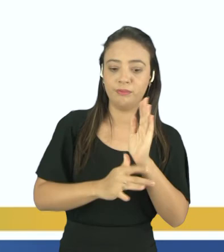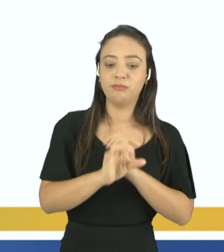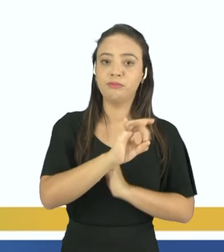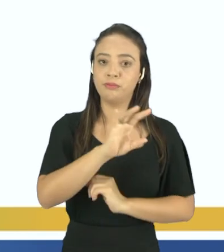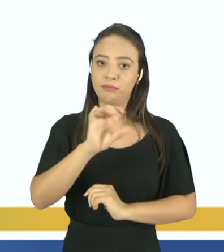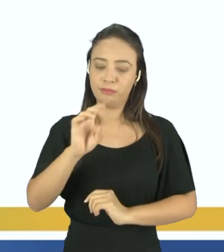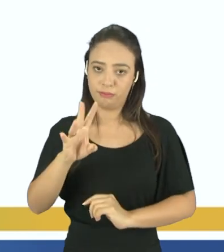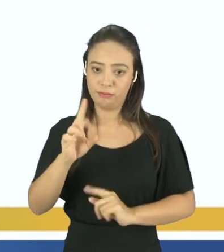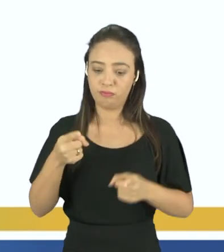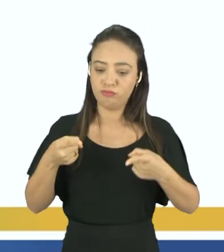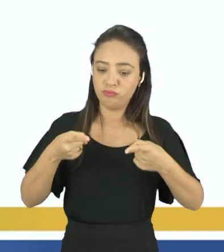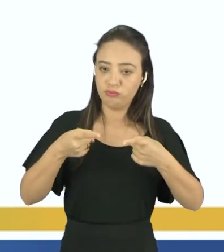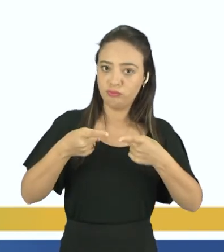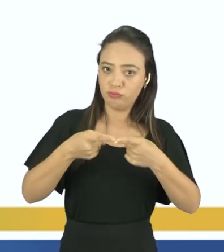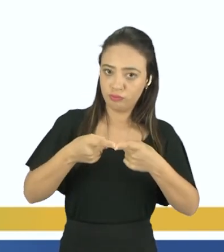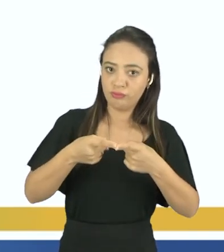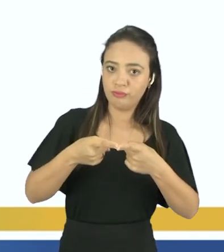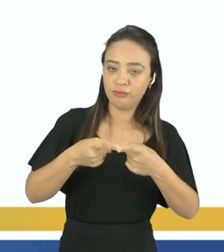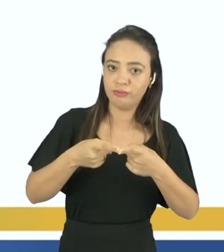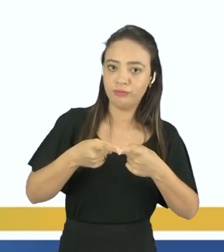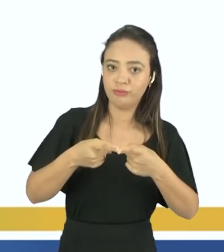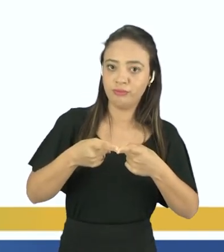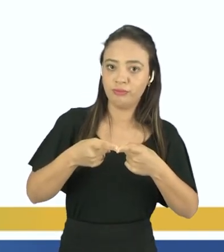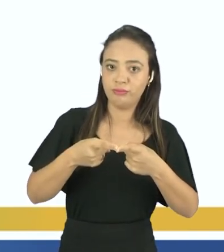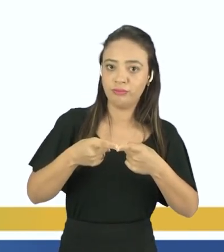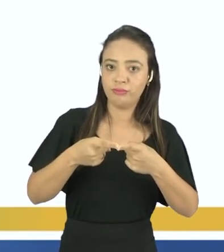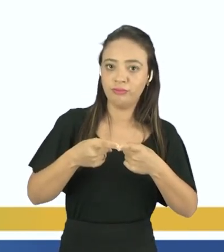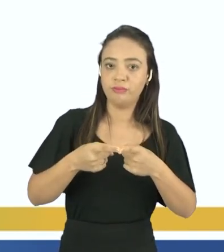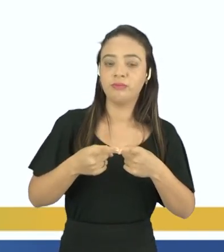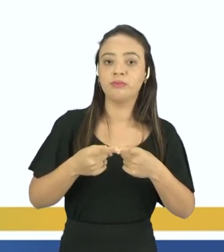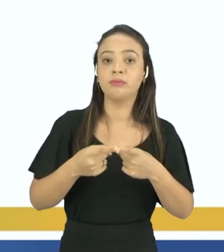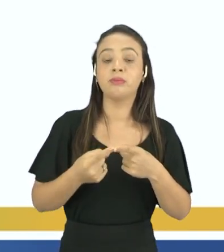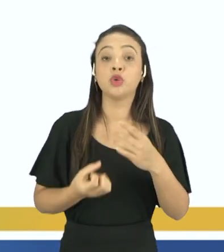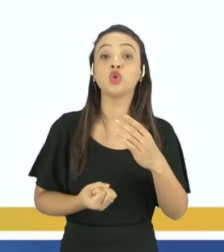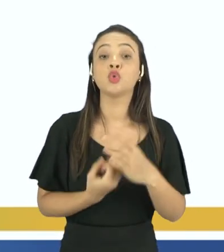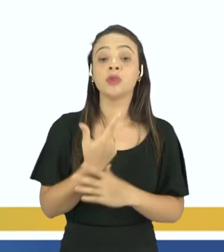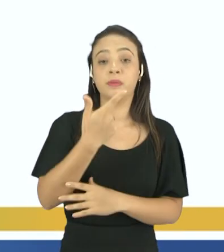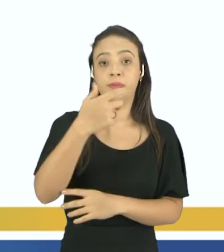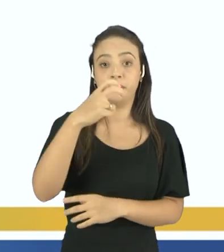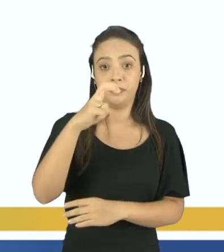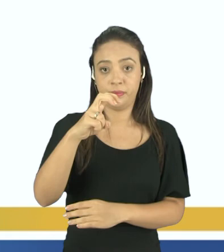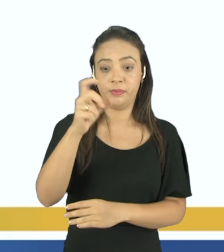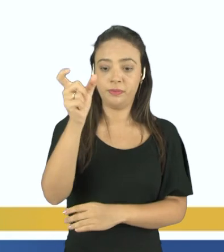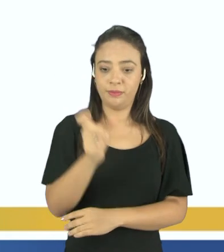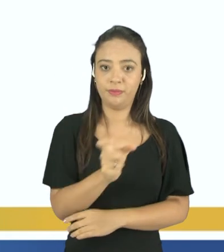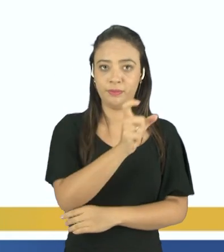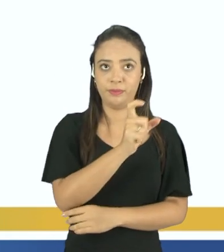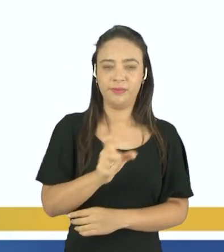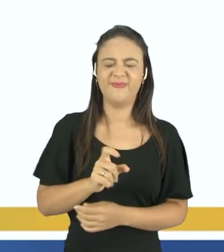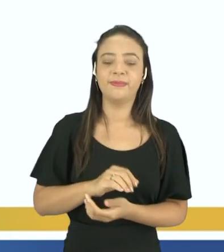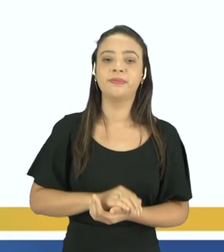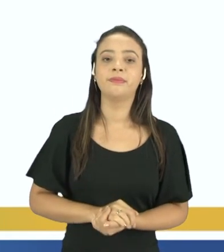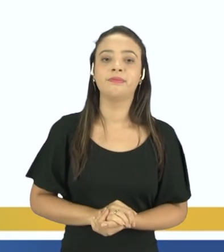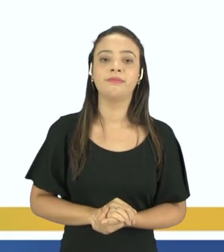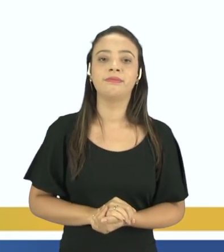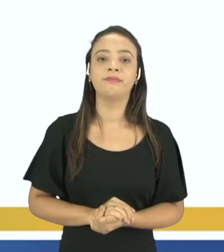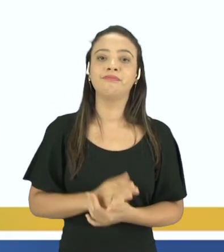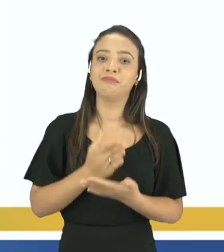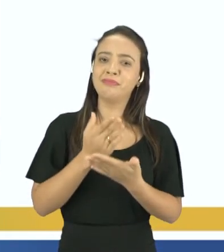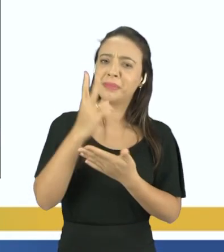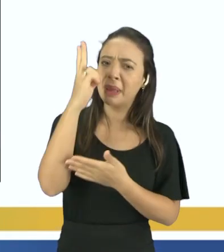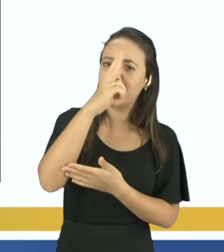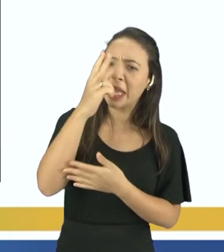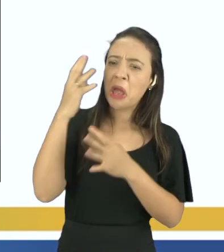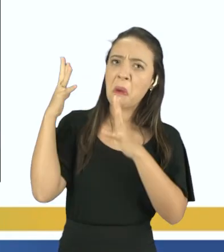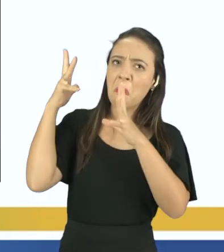vértice né e quem é 25 diagonais certo muito bem então vamos ir